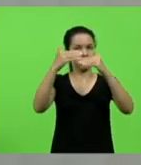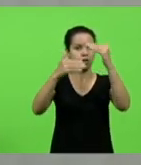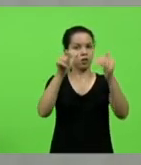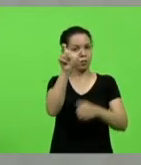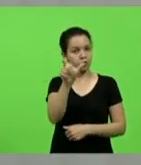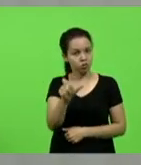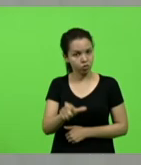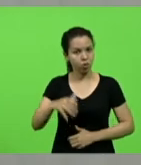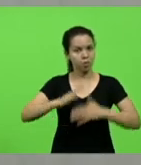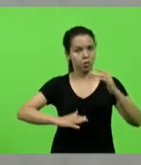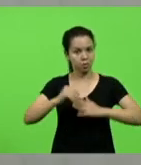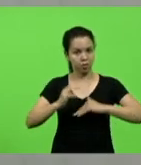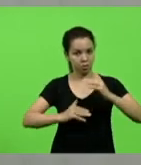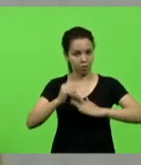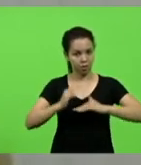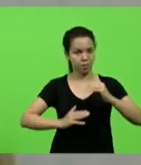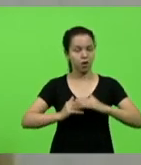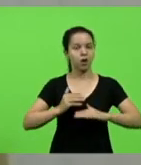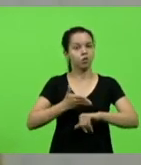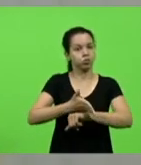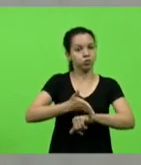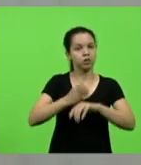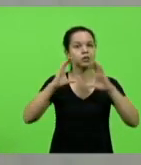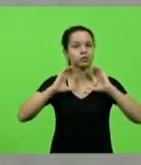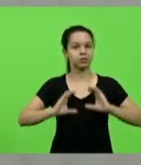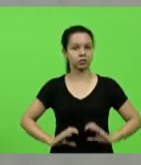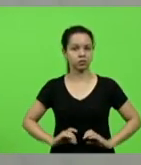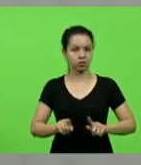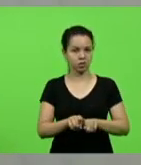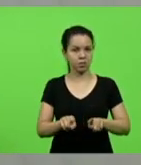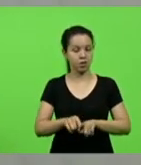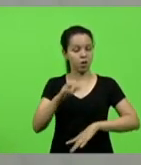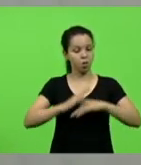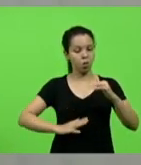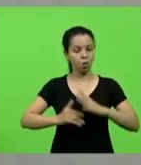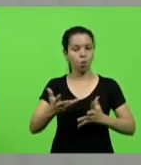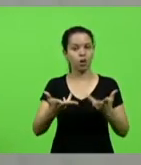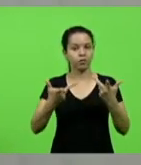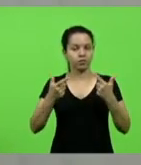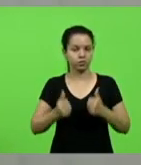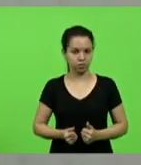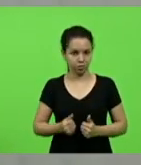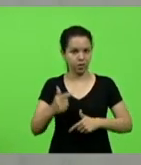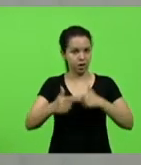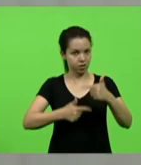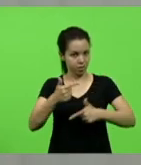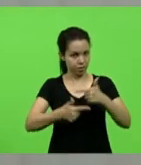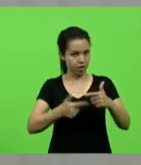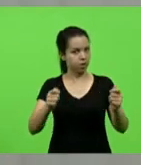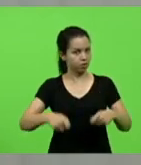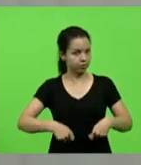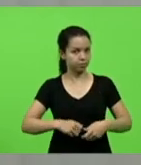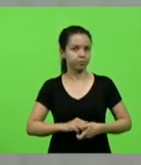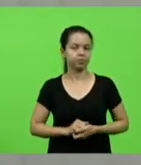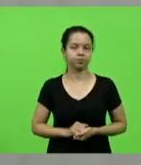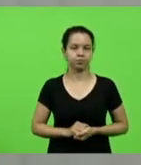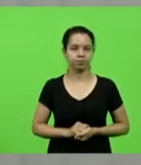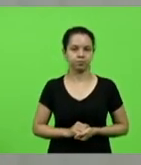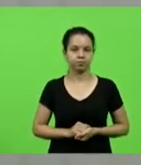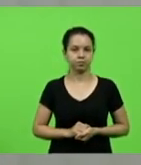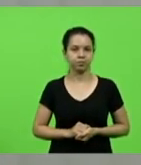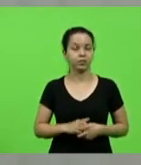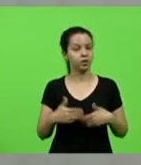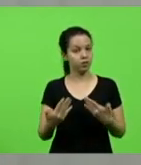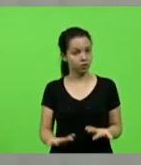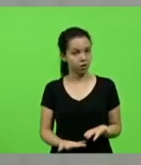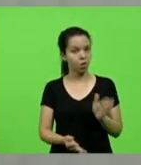para o exercício da cidadania e sua qualificação para o trabalho. Nesse sentido, o texto constitucional